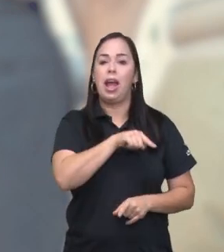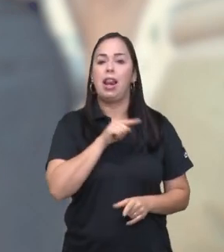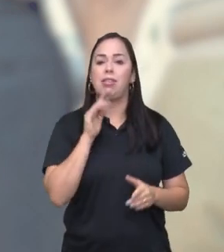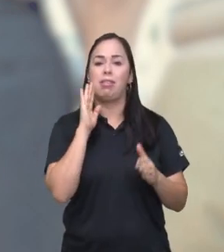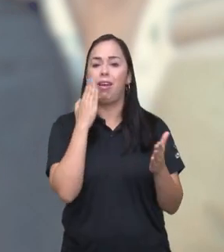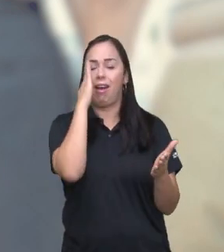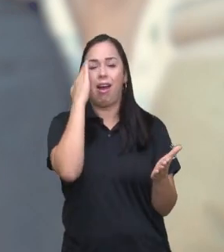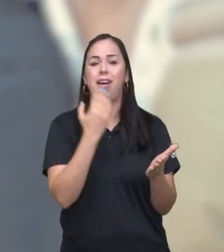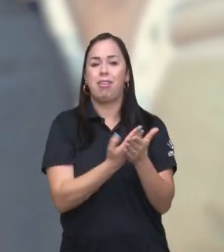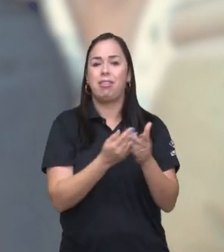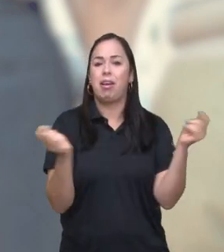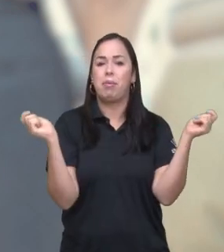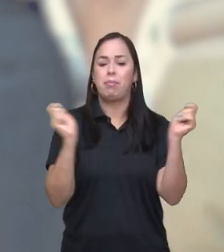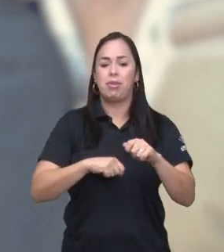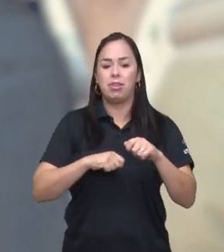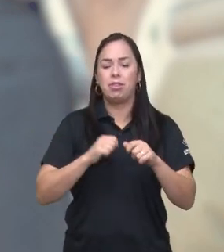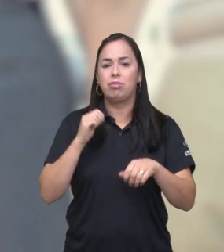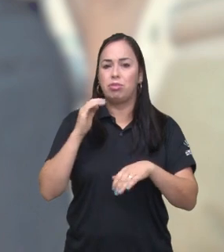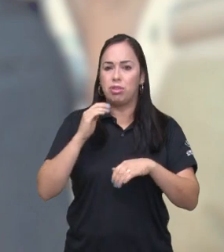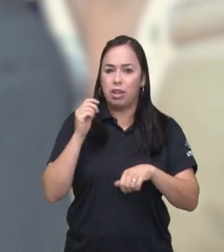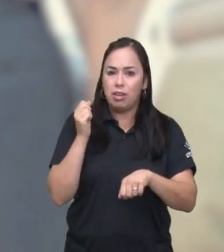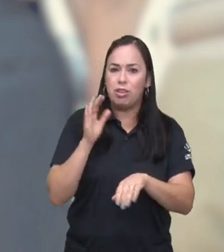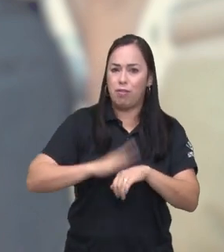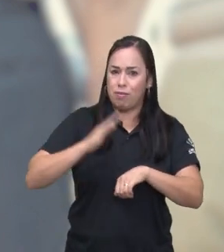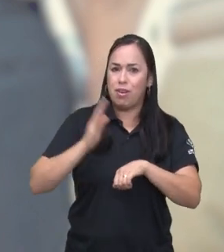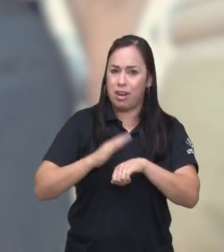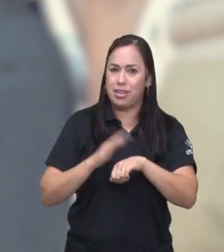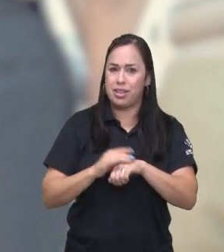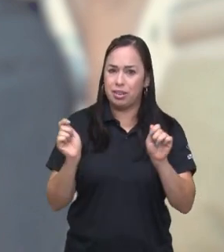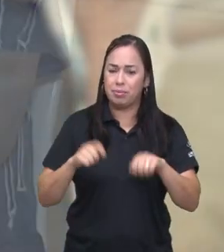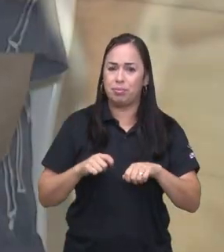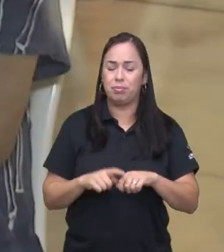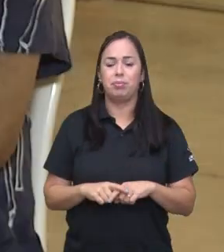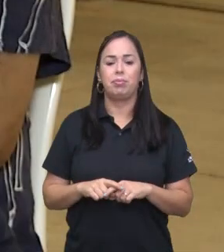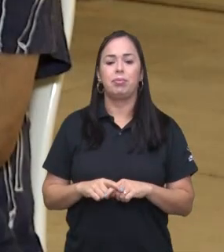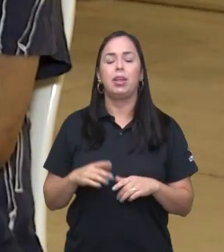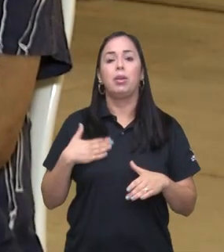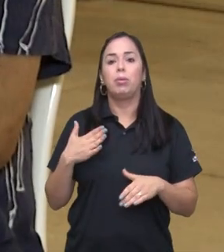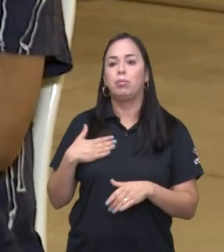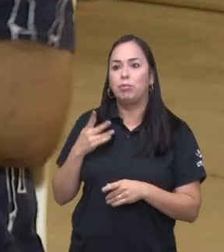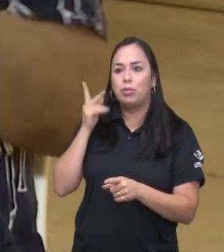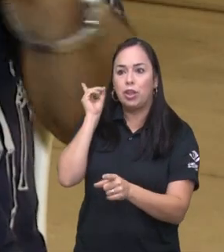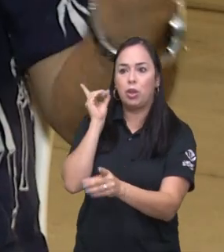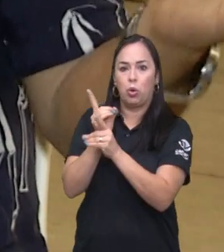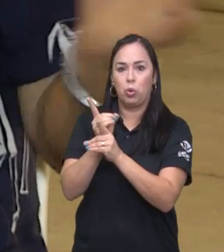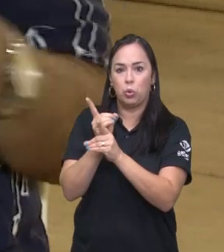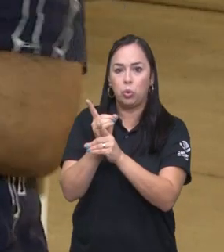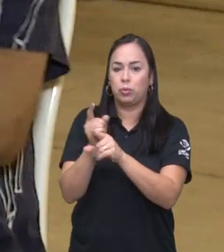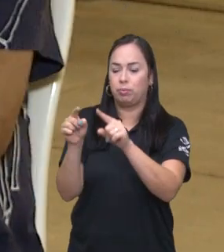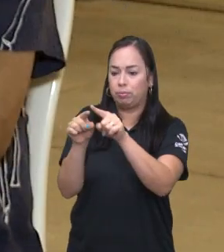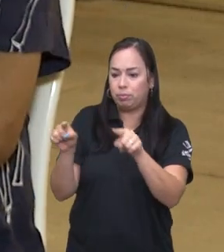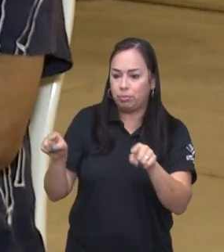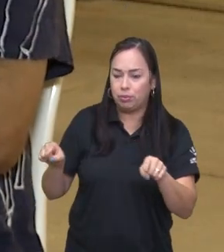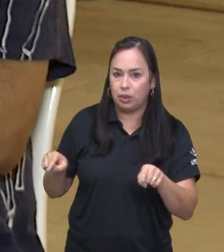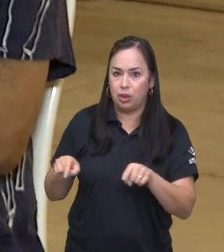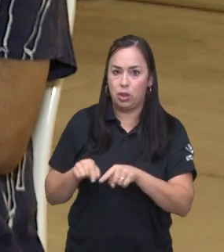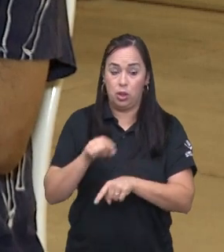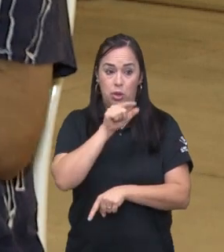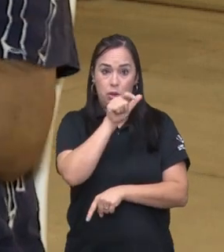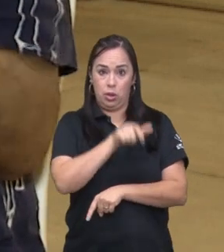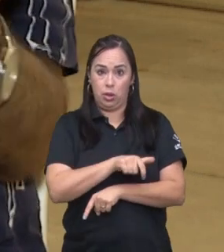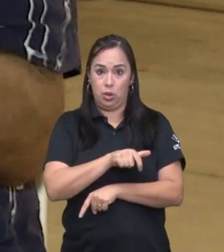que podia fazer esse trabalho. E aí chegou-se aqui nessa região, o senhor José Carlos, que